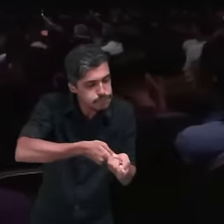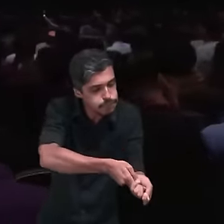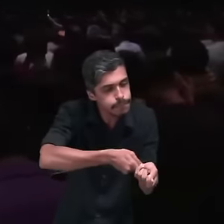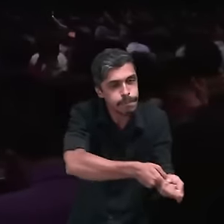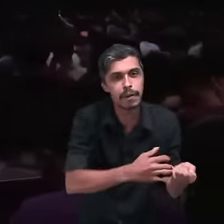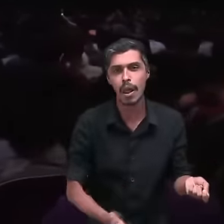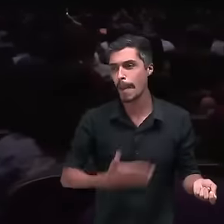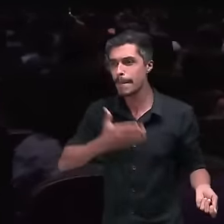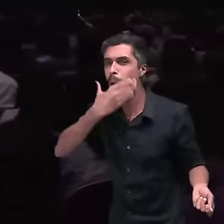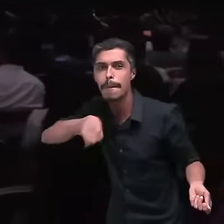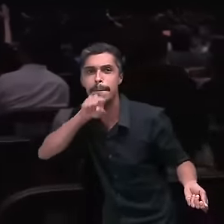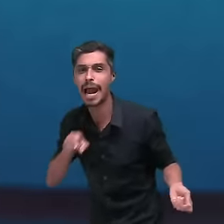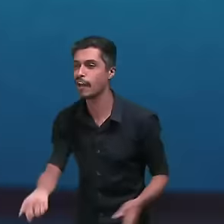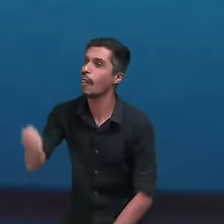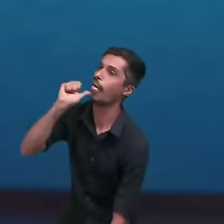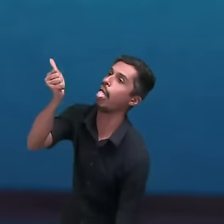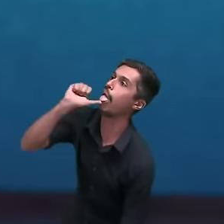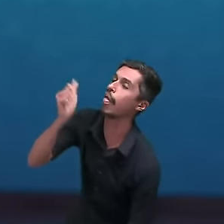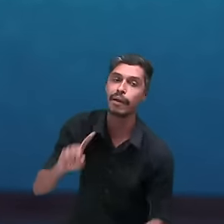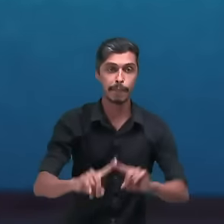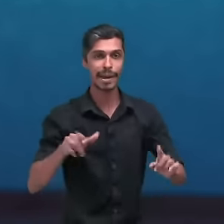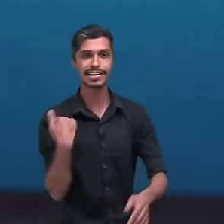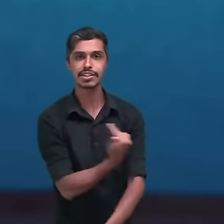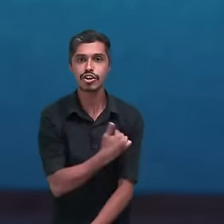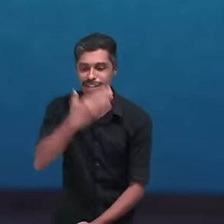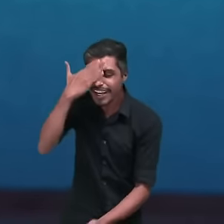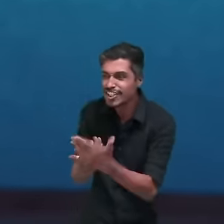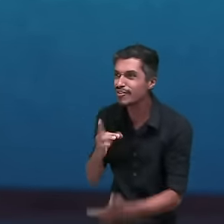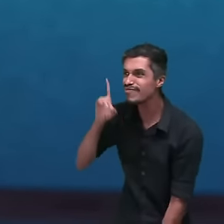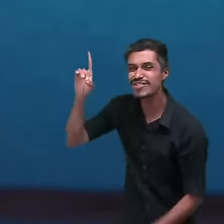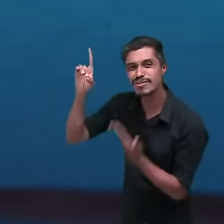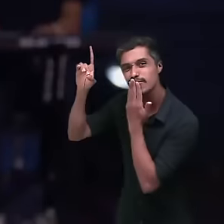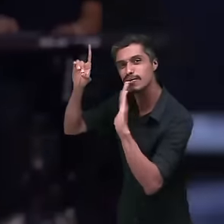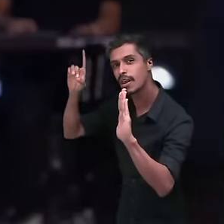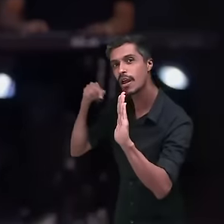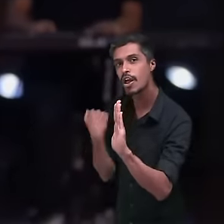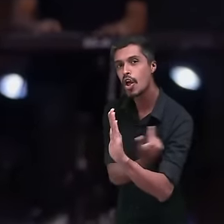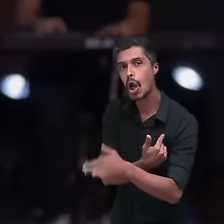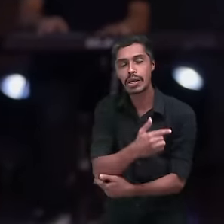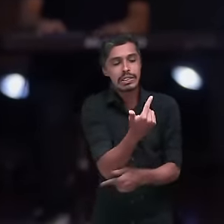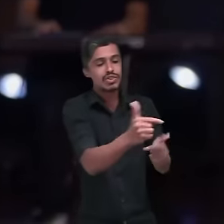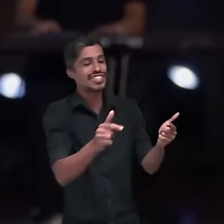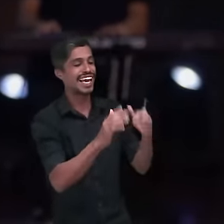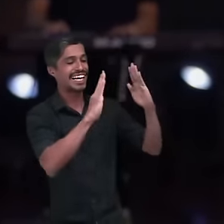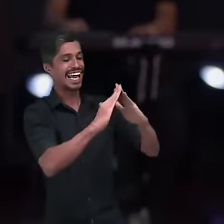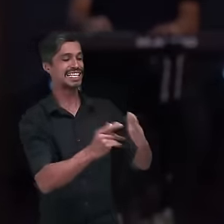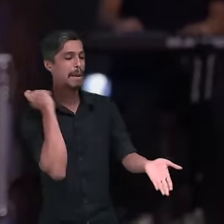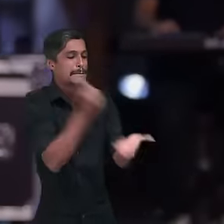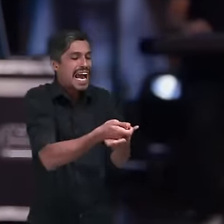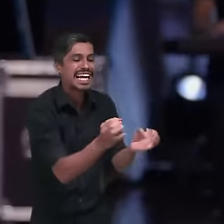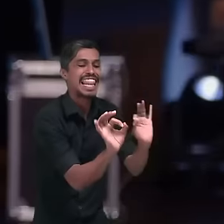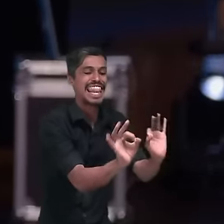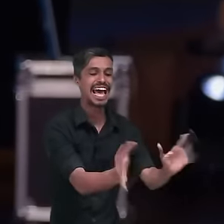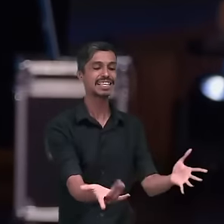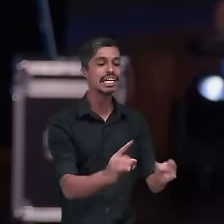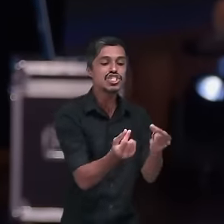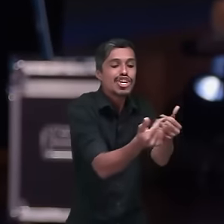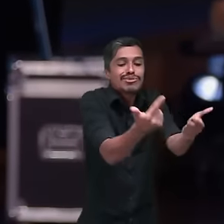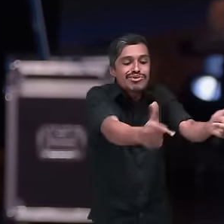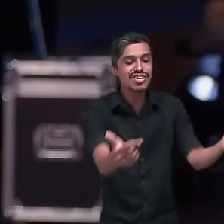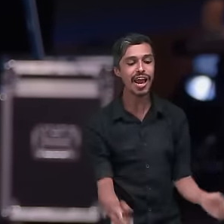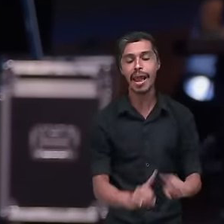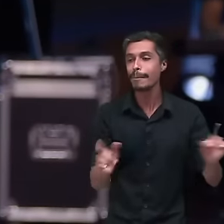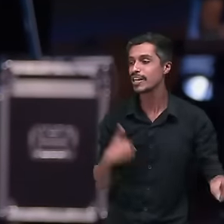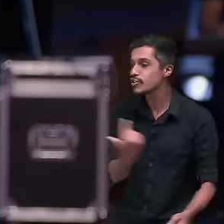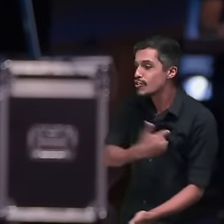era cachaceiro, mas não tínhamos uma palavra. Não tínhamos dinheiro para caderno, para caneta, mas não tínhamos uma palavra. E